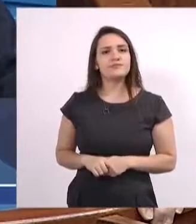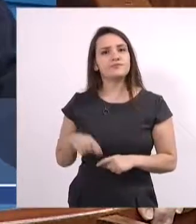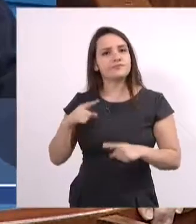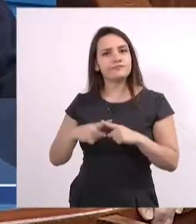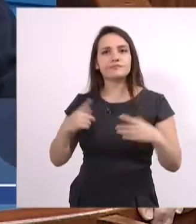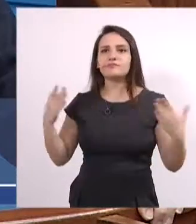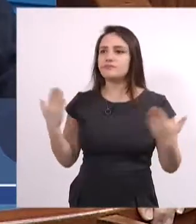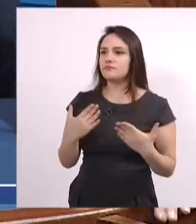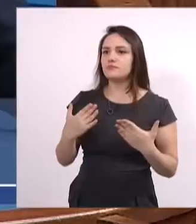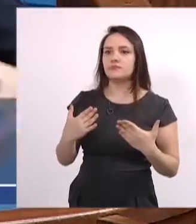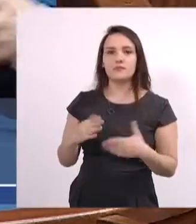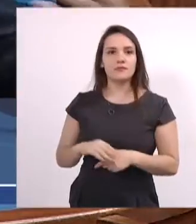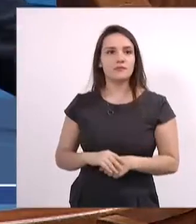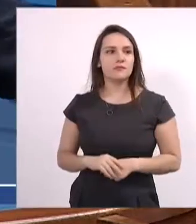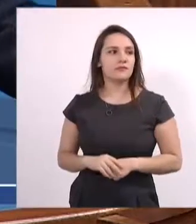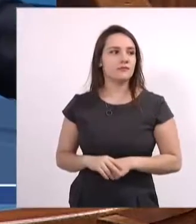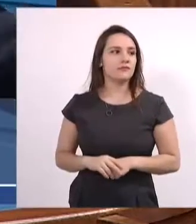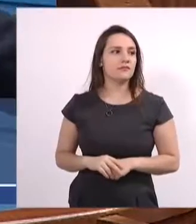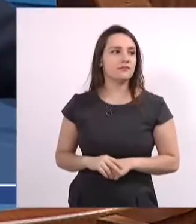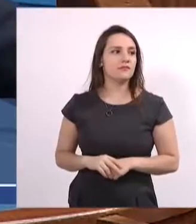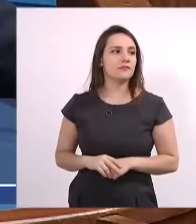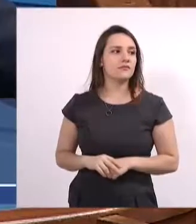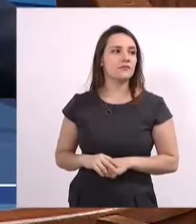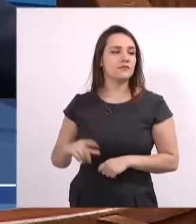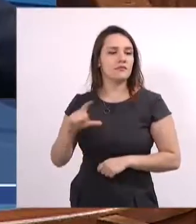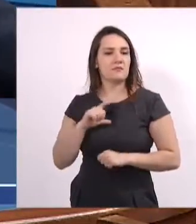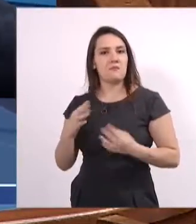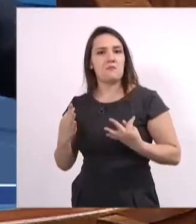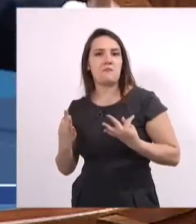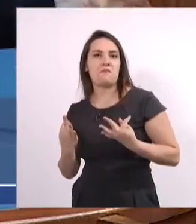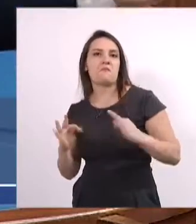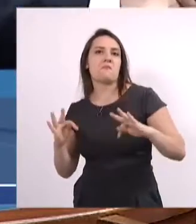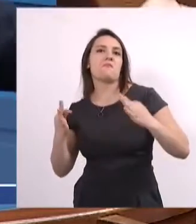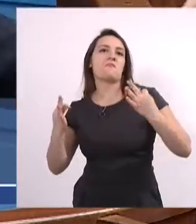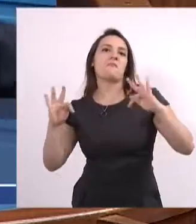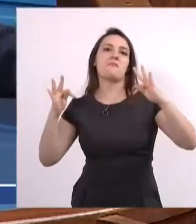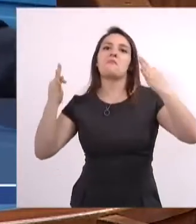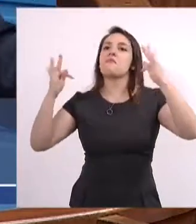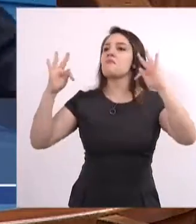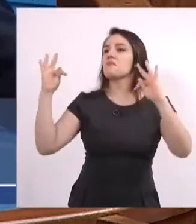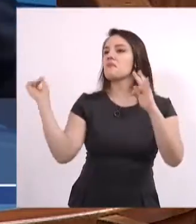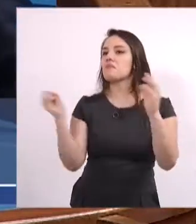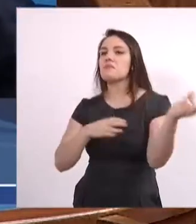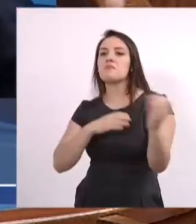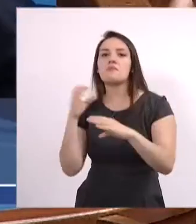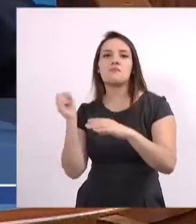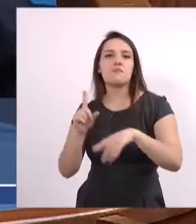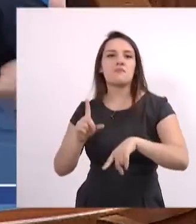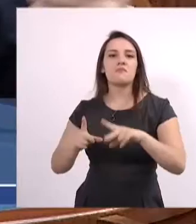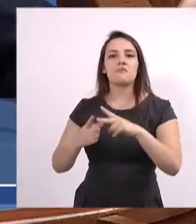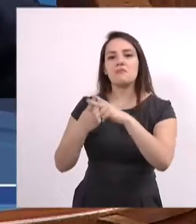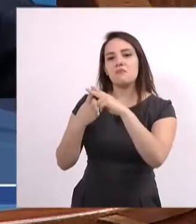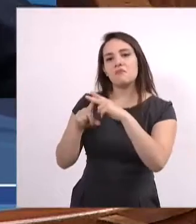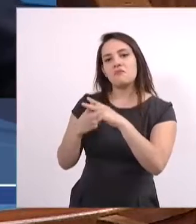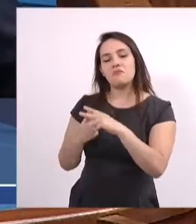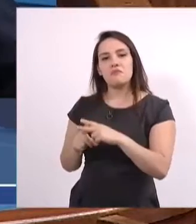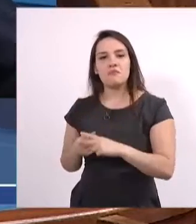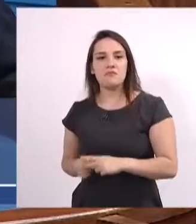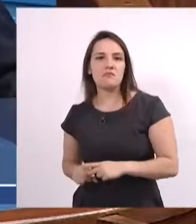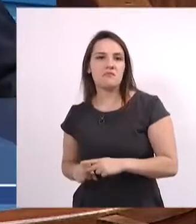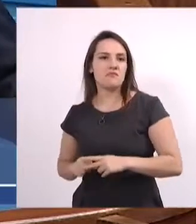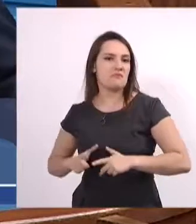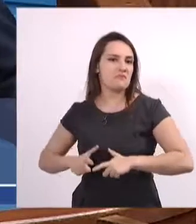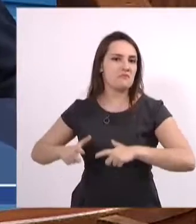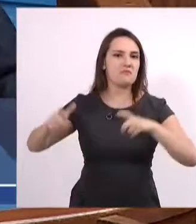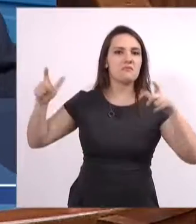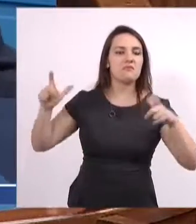existe o desenvolvimento da tecnologia e novas máquinas, e máquinas cada vez